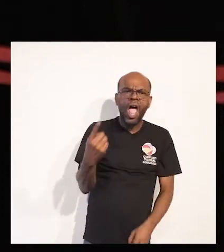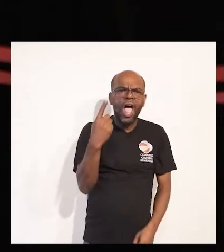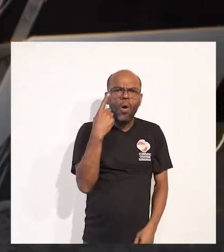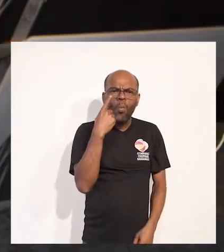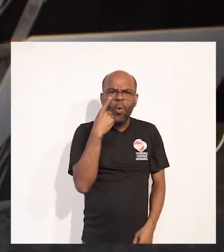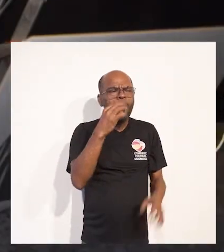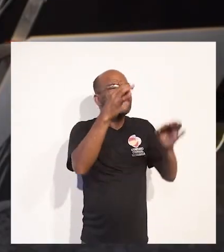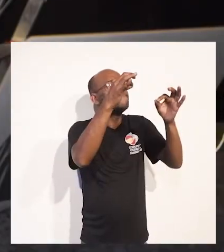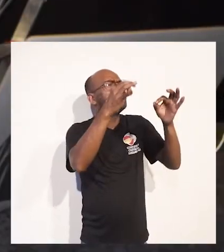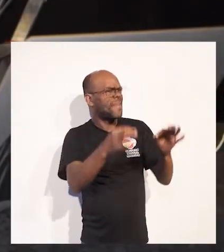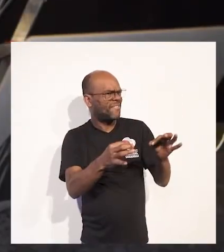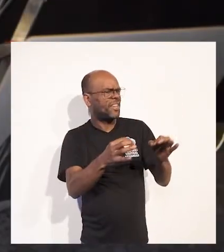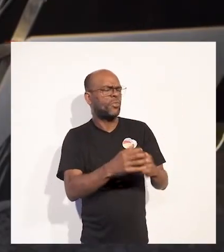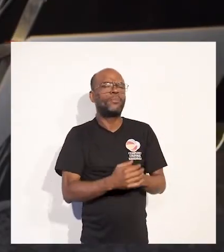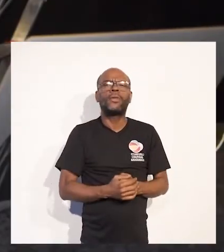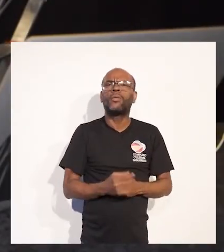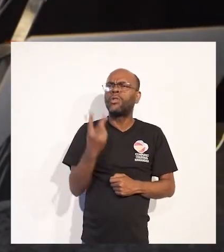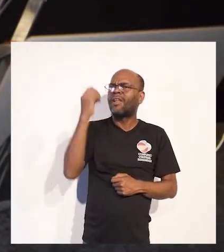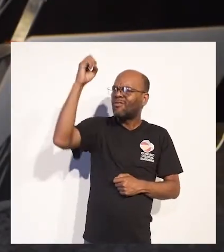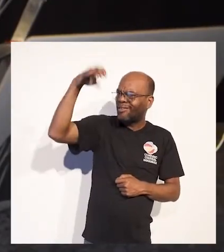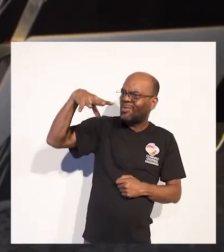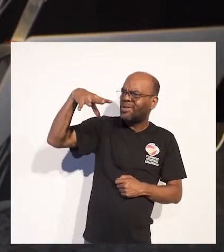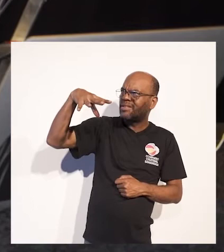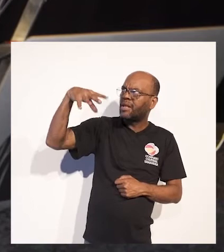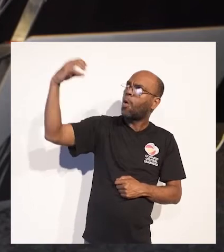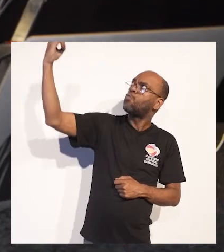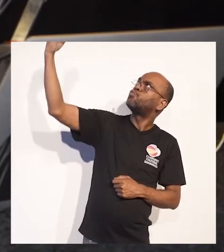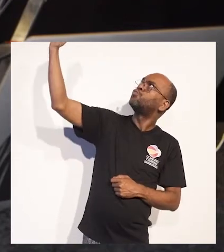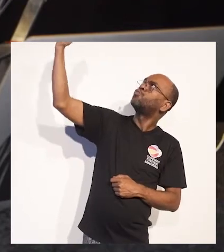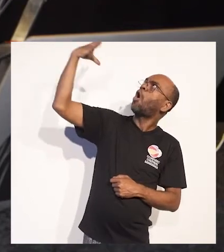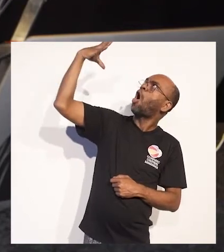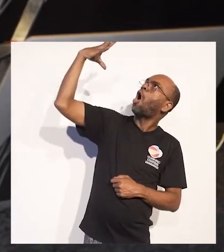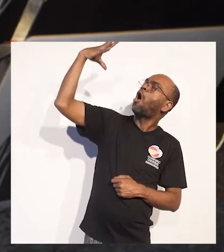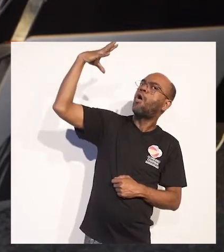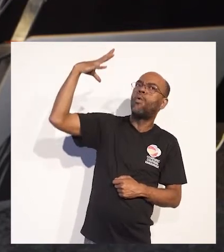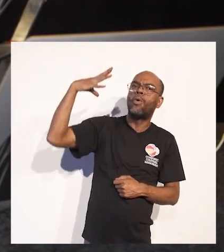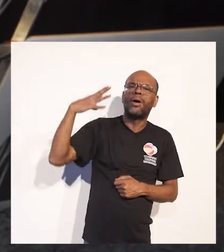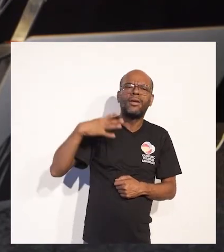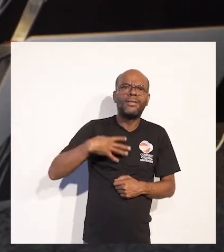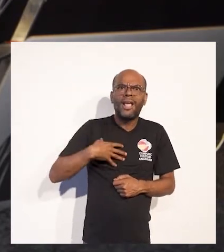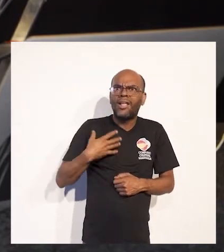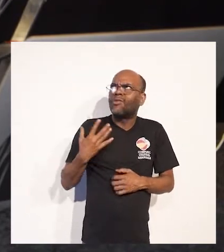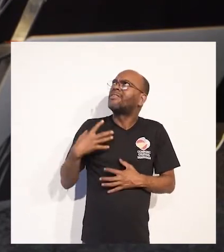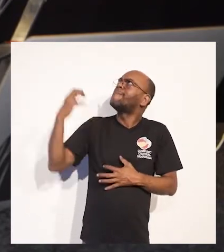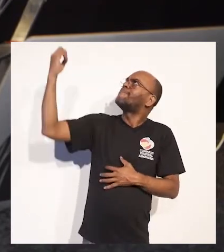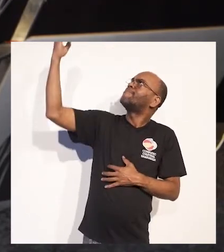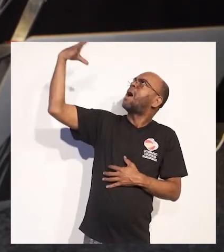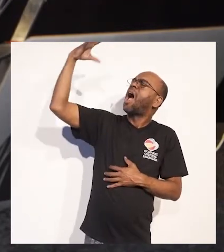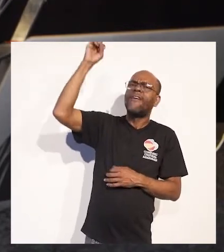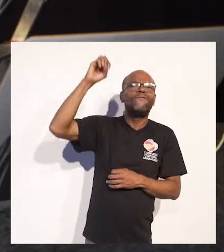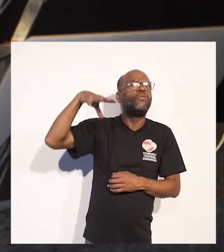perfeito. Quando eu falo em luz perfeita, eu estou falando do Sol, que é a nossa grande fonte de luz,